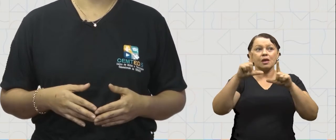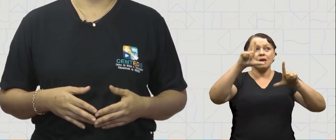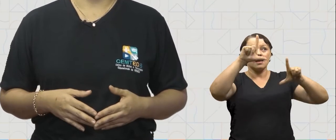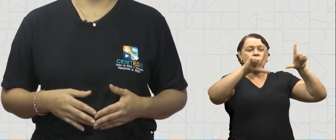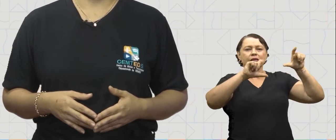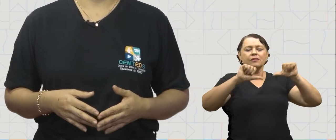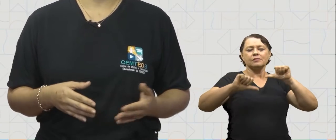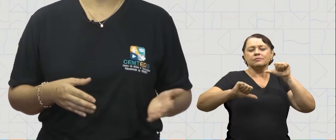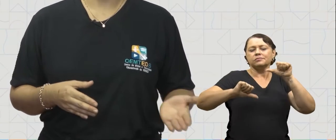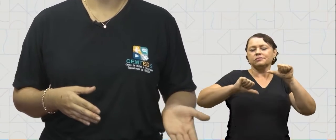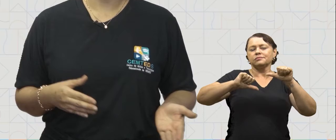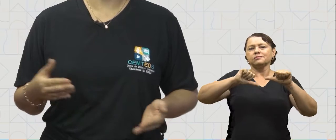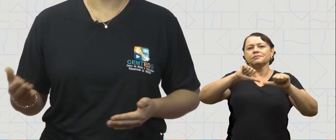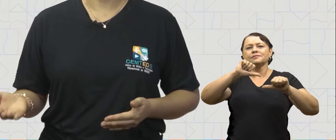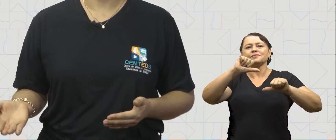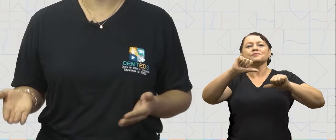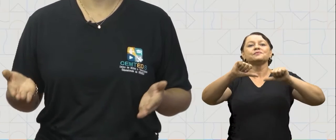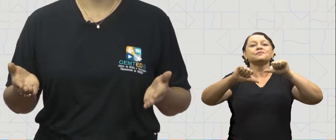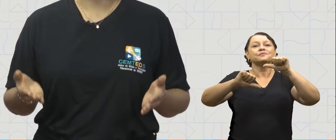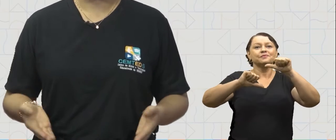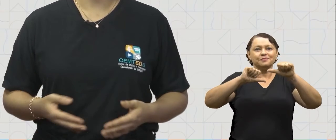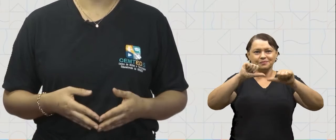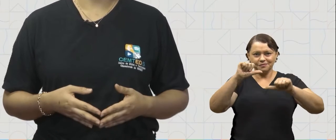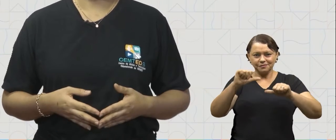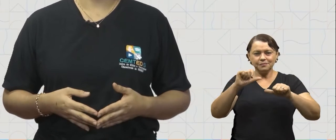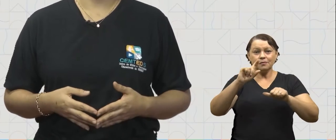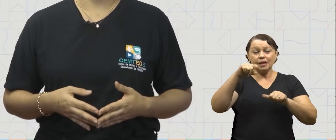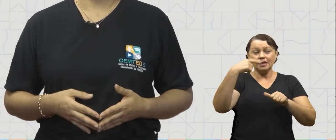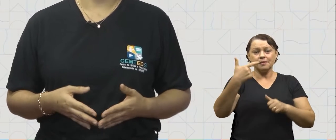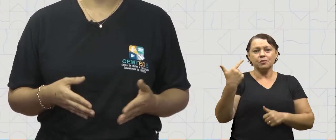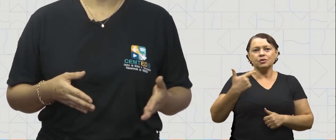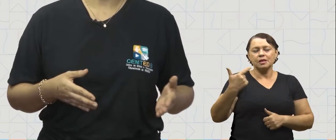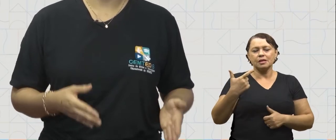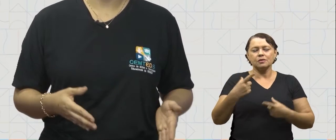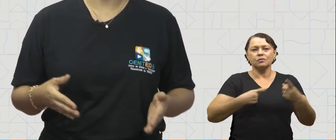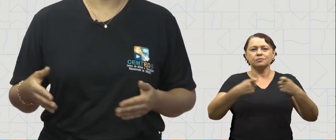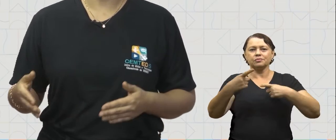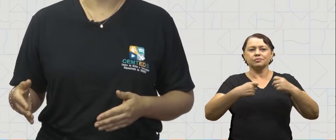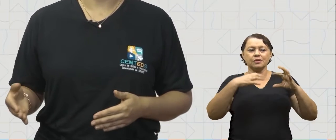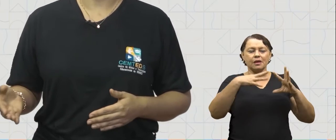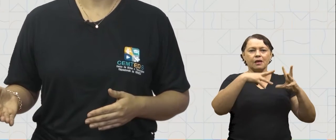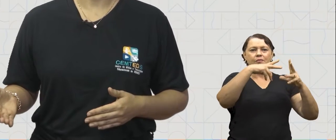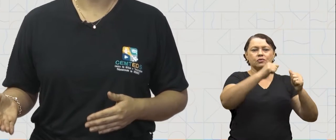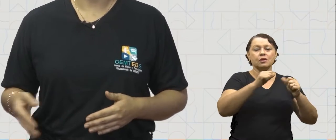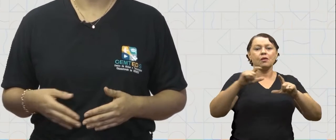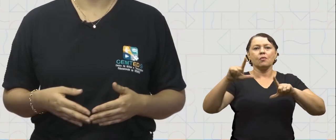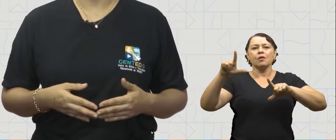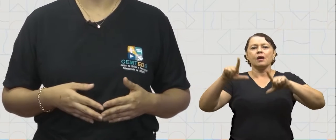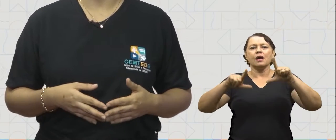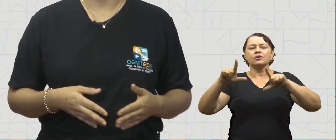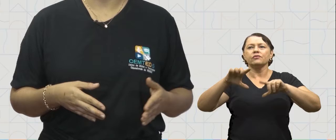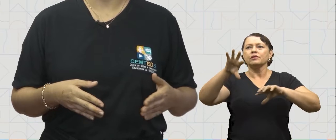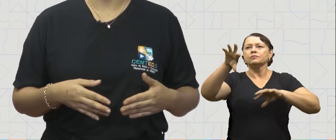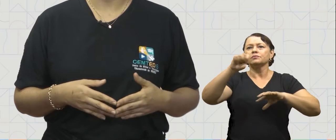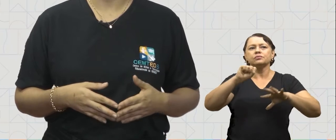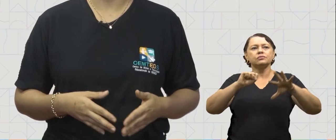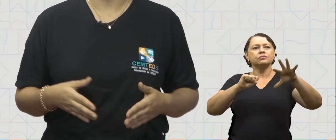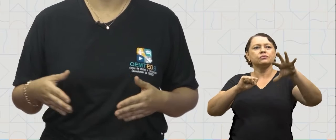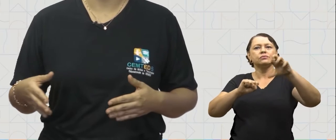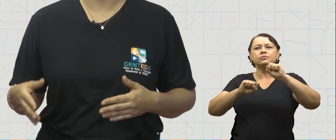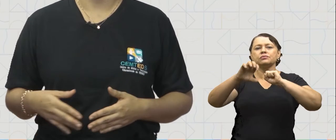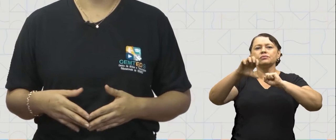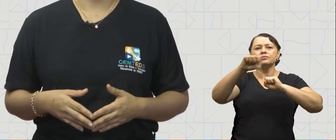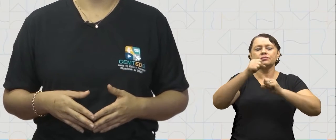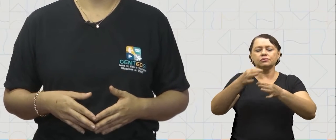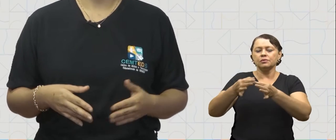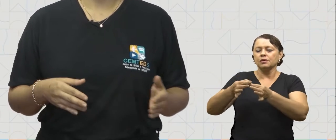muitas modificações. Logo após a Segunda Guerra Mundial, os televisores captavam os sinais de transmissão